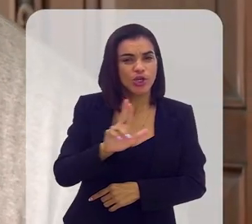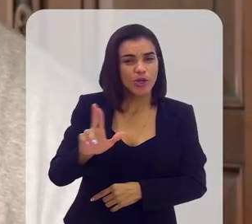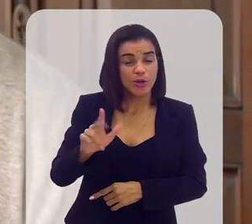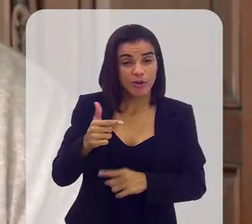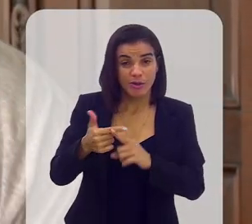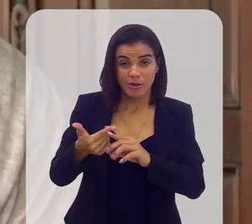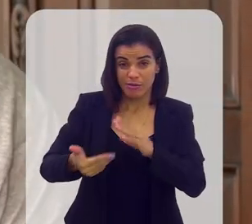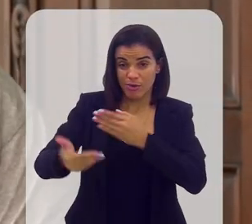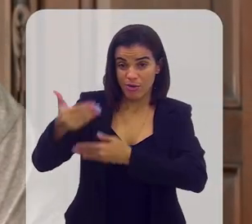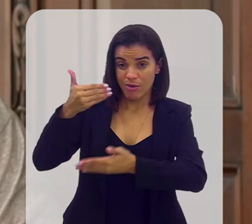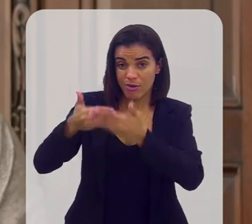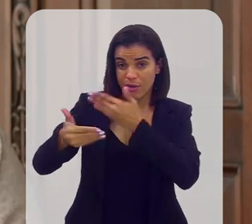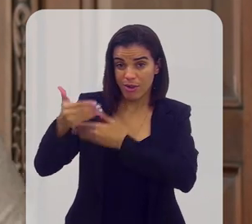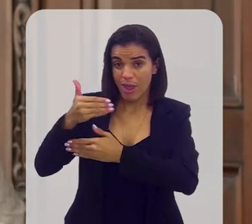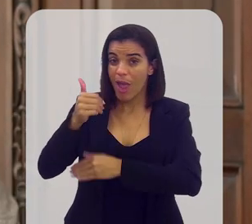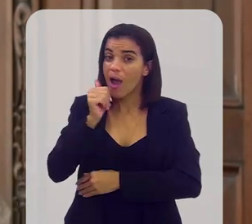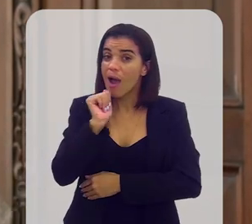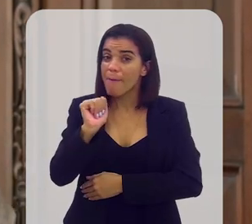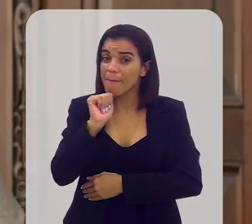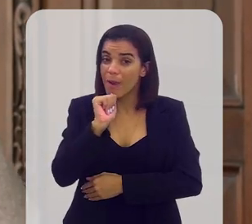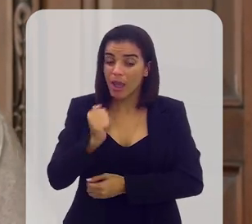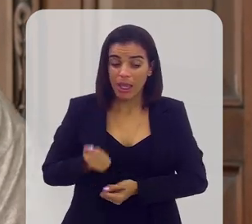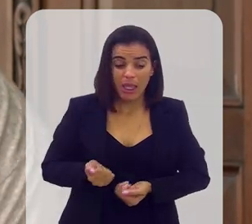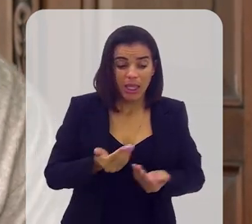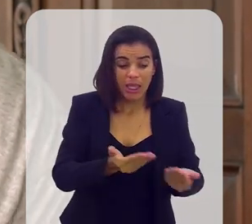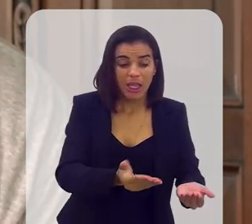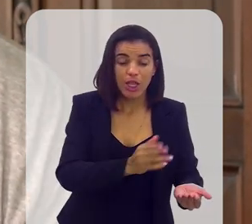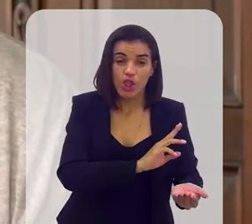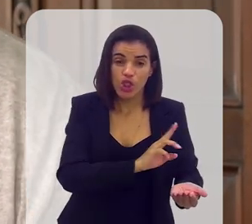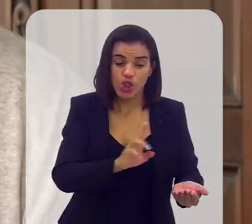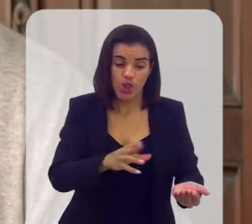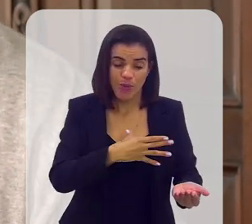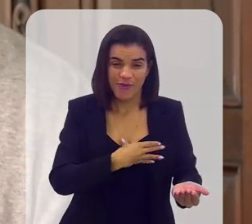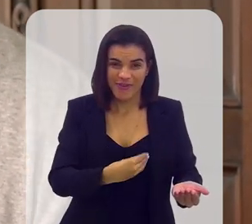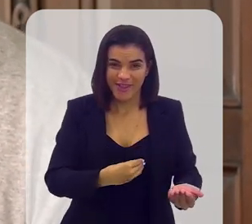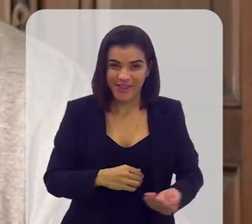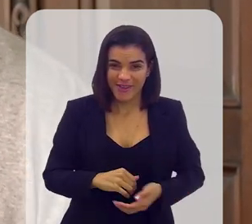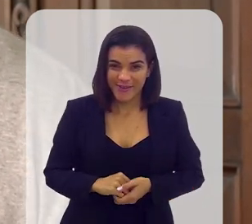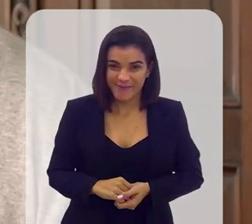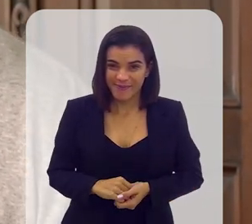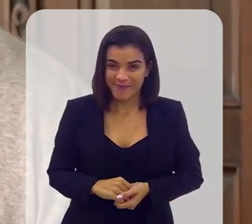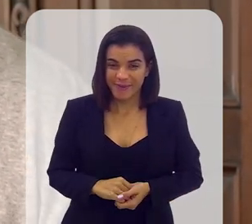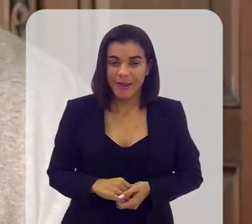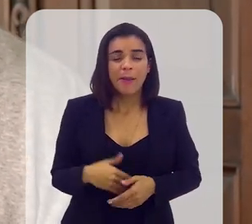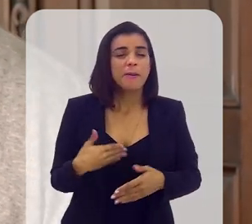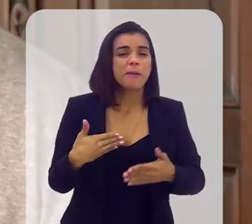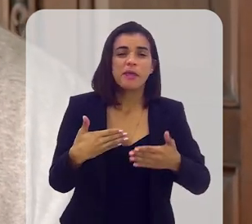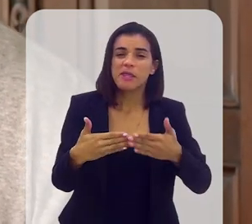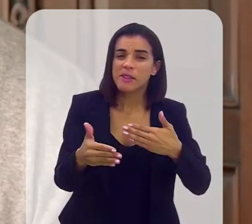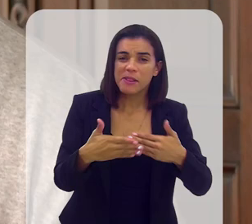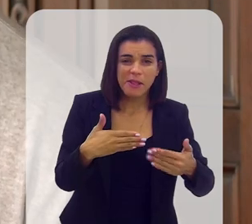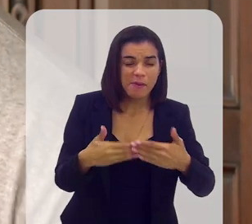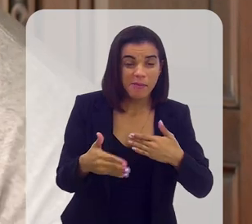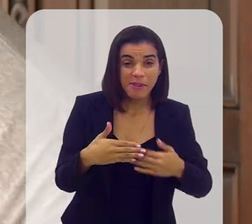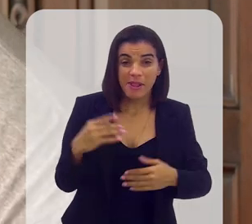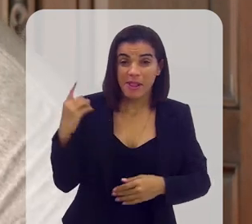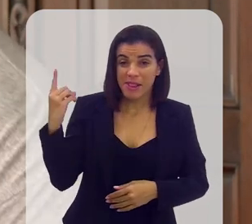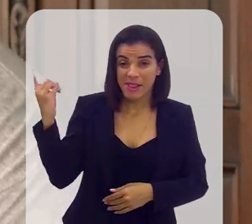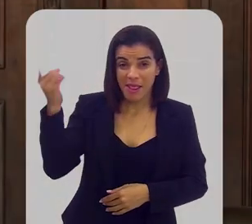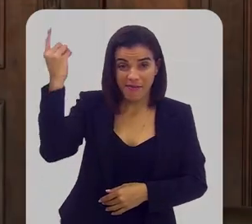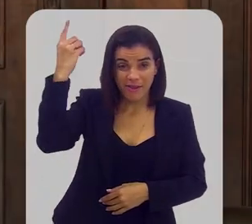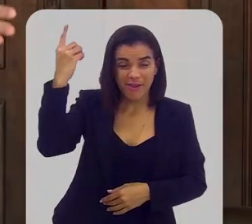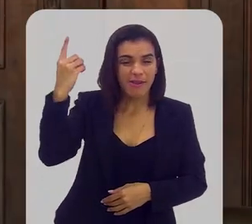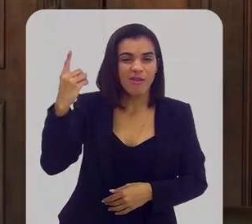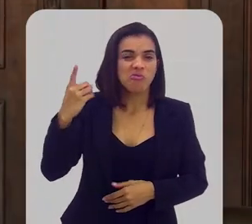nome? Porque no passado, era a mãe que dava o nome dos filhos. Seja o que